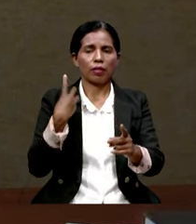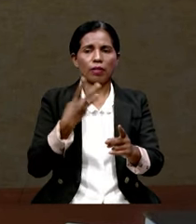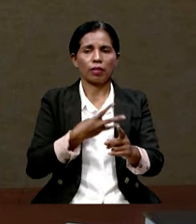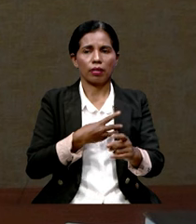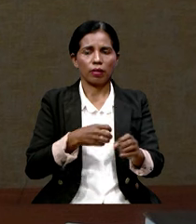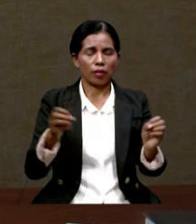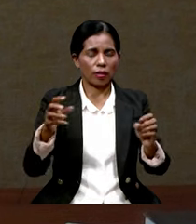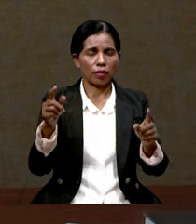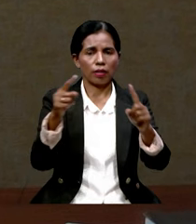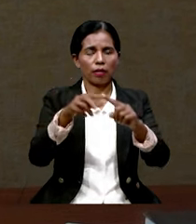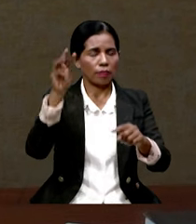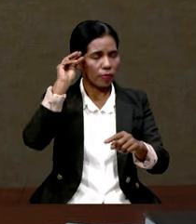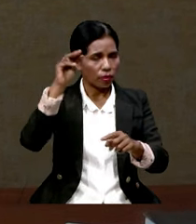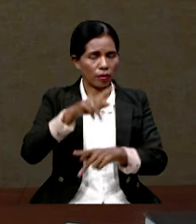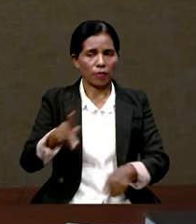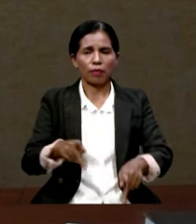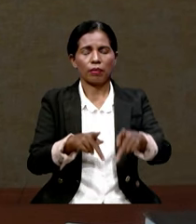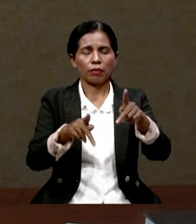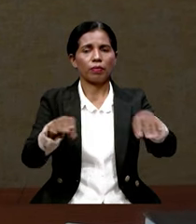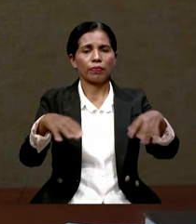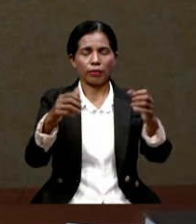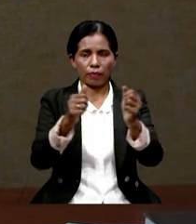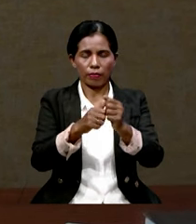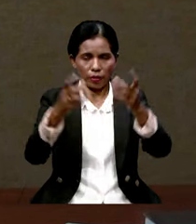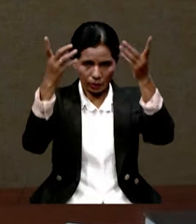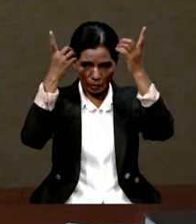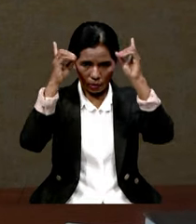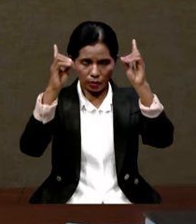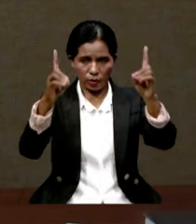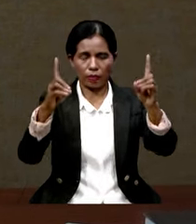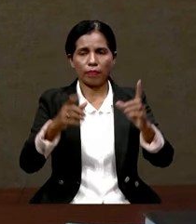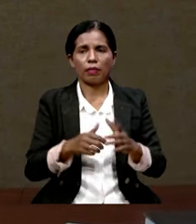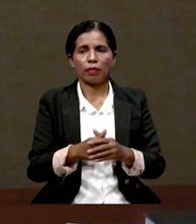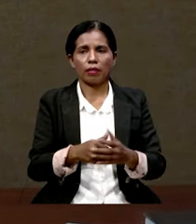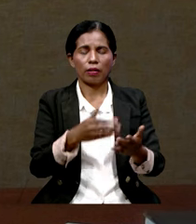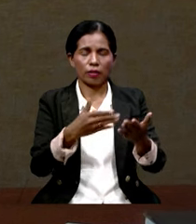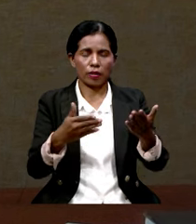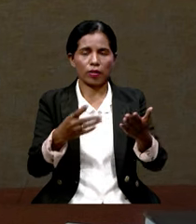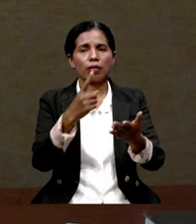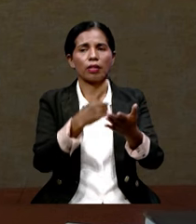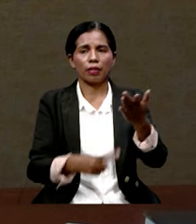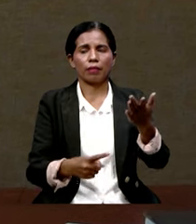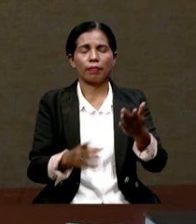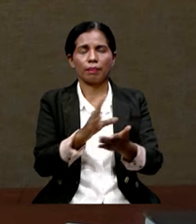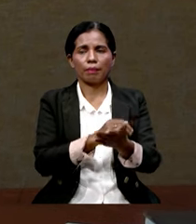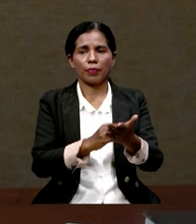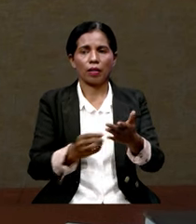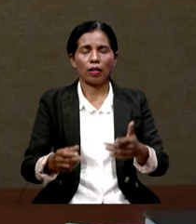vai ser público minha papel. O de decidir, a sanção. Maka